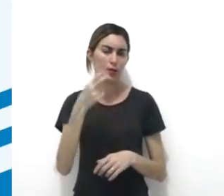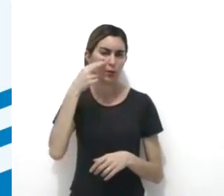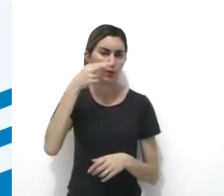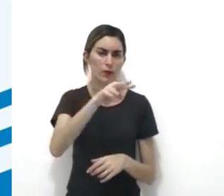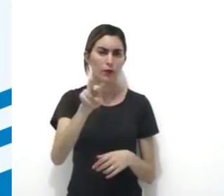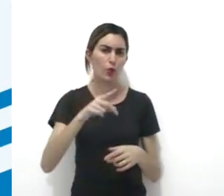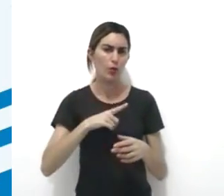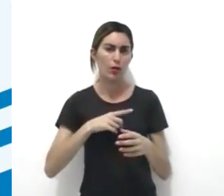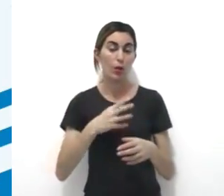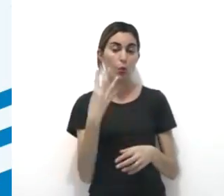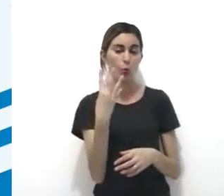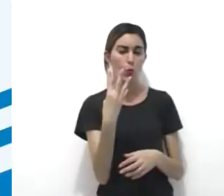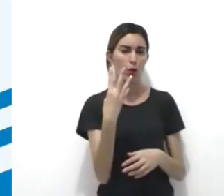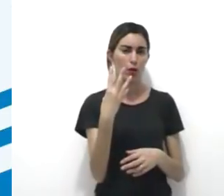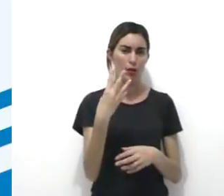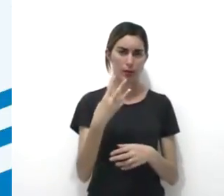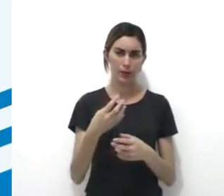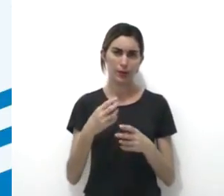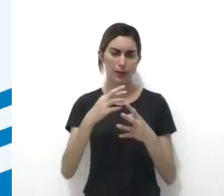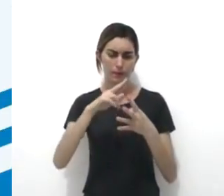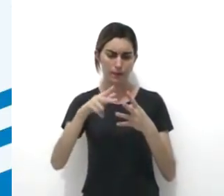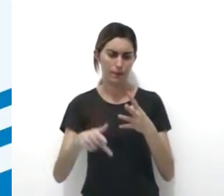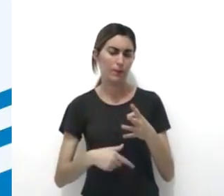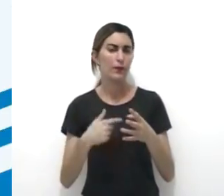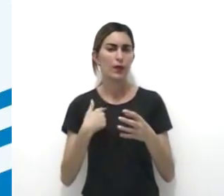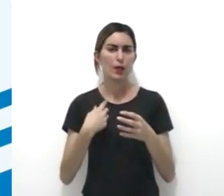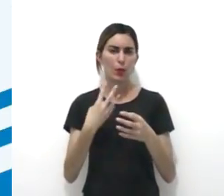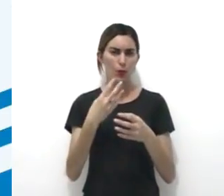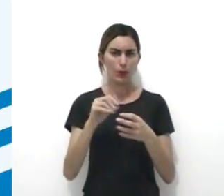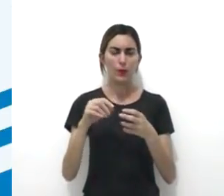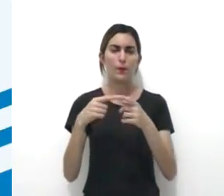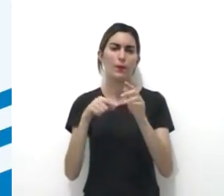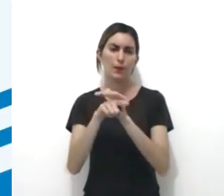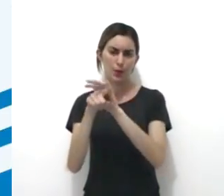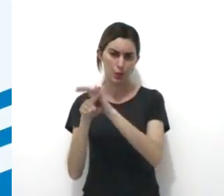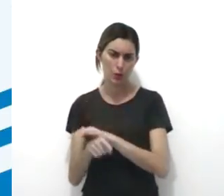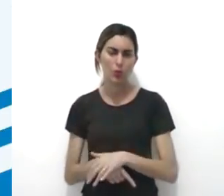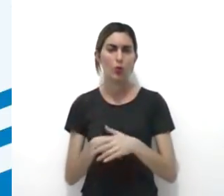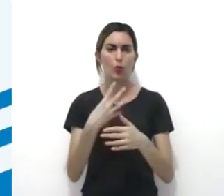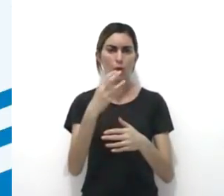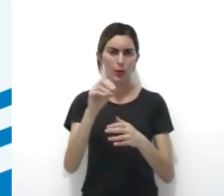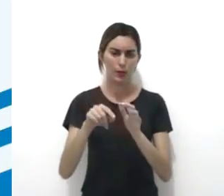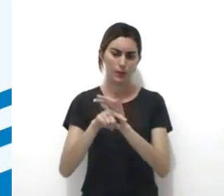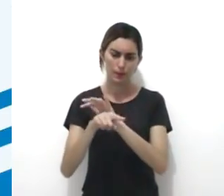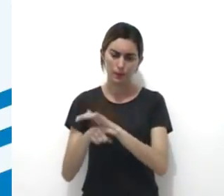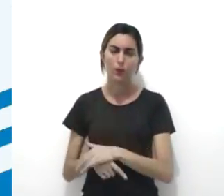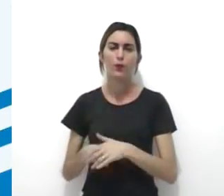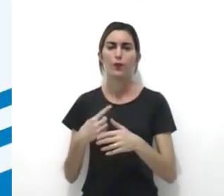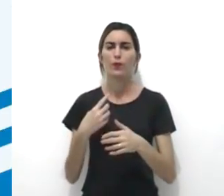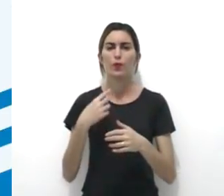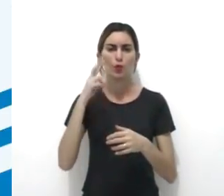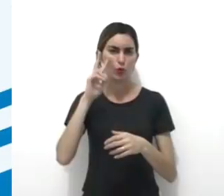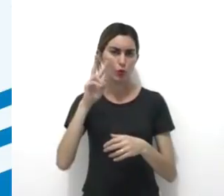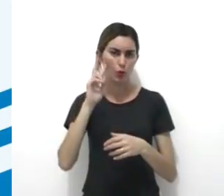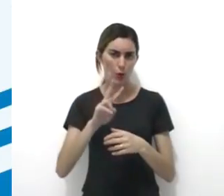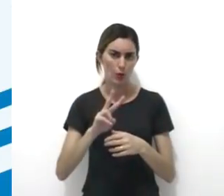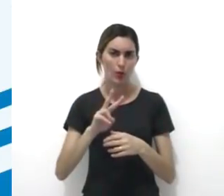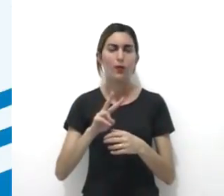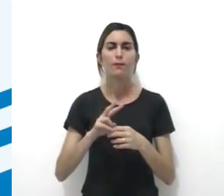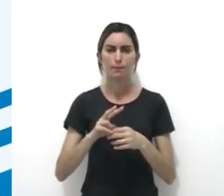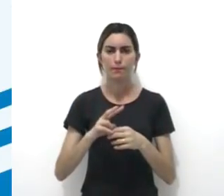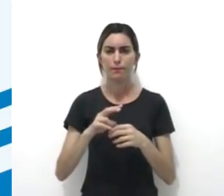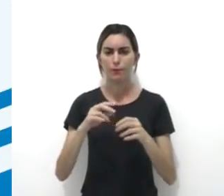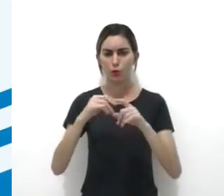viu que existem cerca de 40 lendas, mas a gente pode pesquisar um pouquinho melhor para conhecer profundamente a